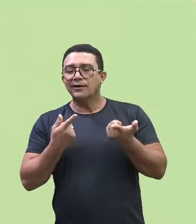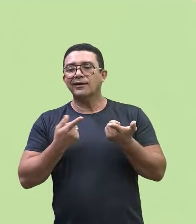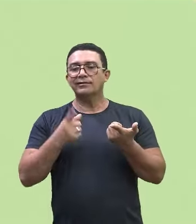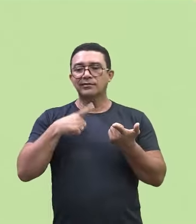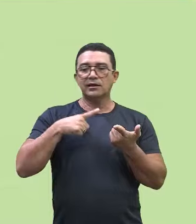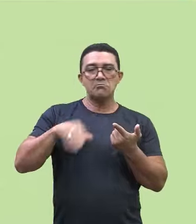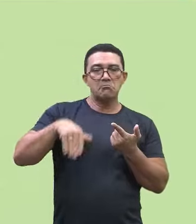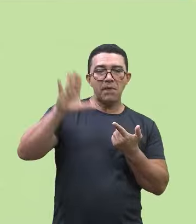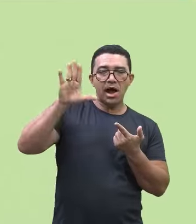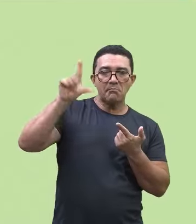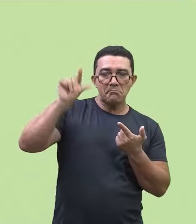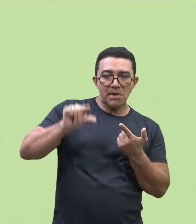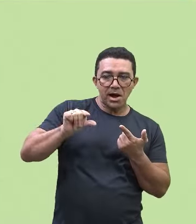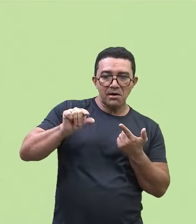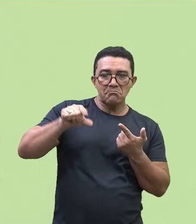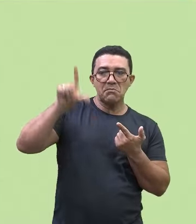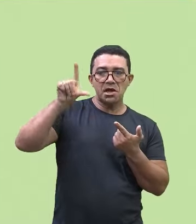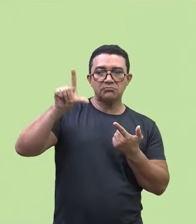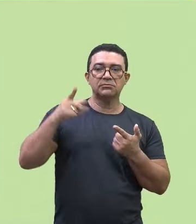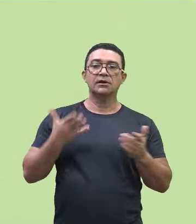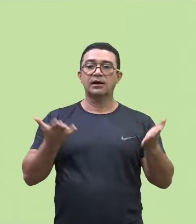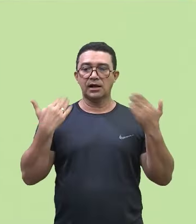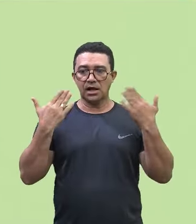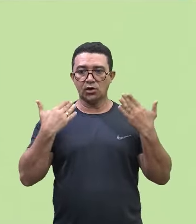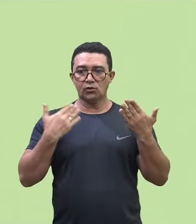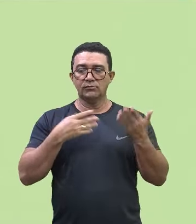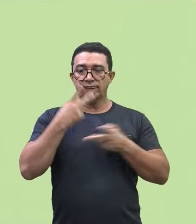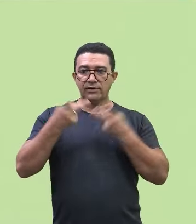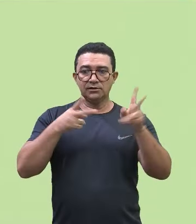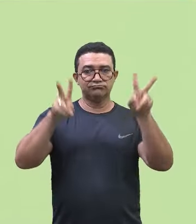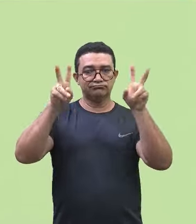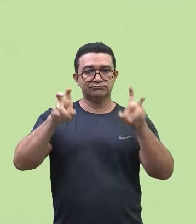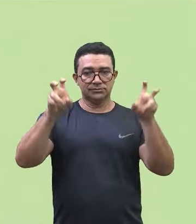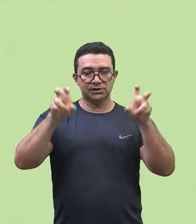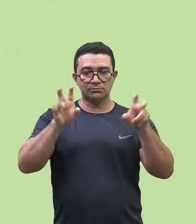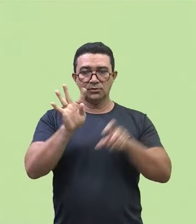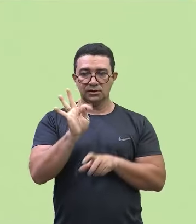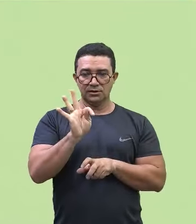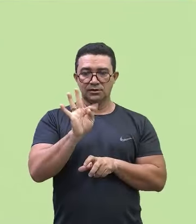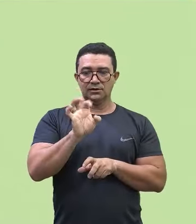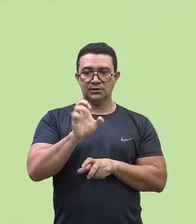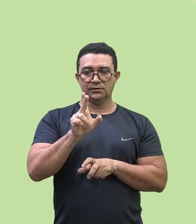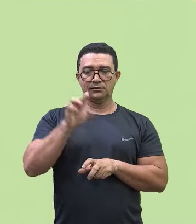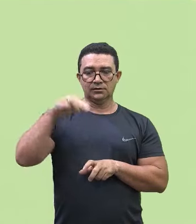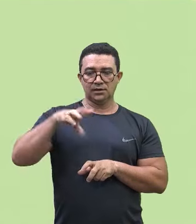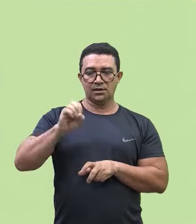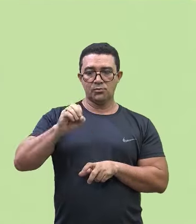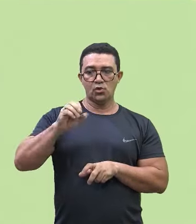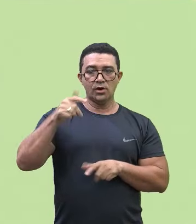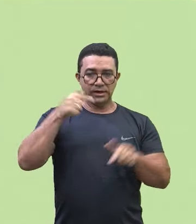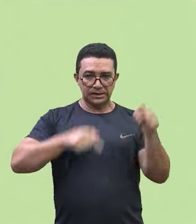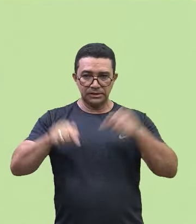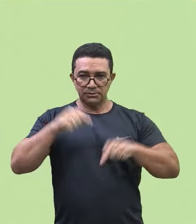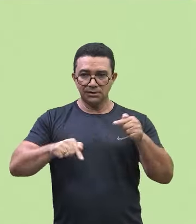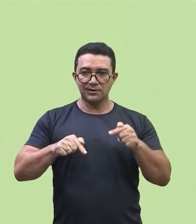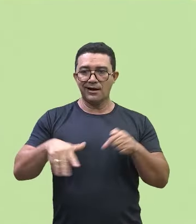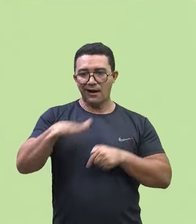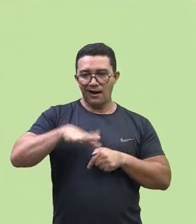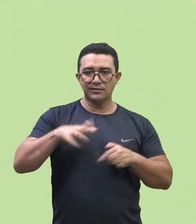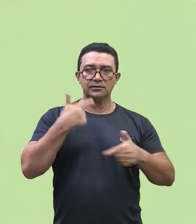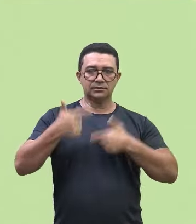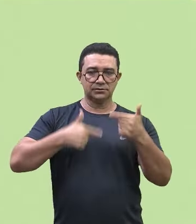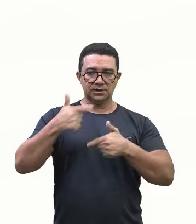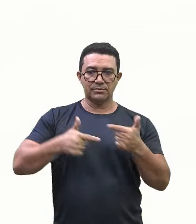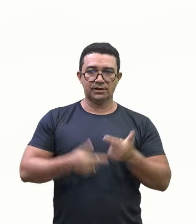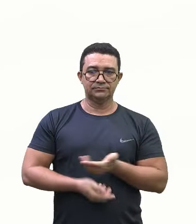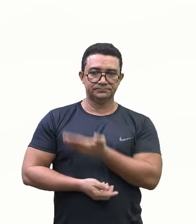perder calor, falando um pouco mais sobre termoquímica, que é exatamente a área da química que trabalha isso. Então, dê